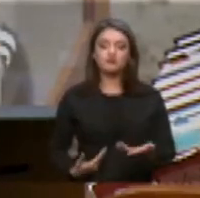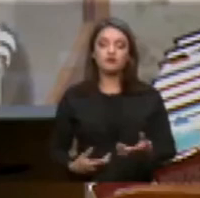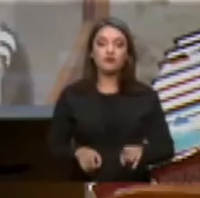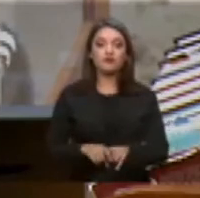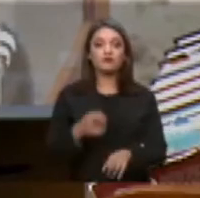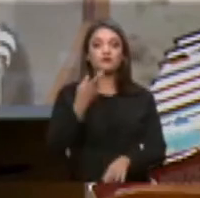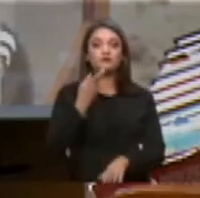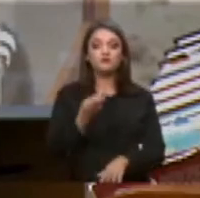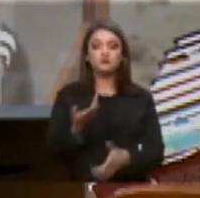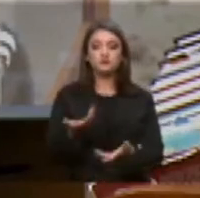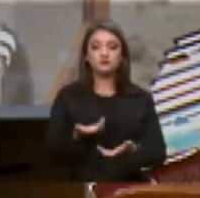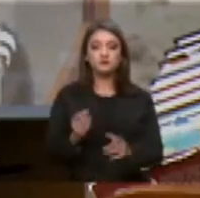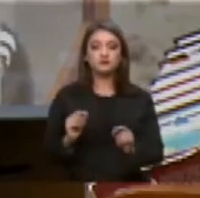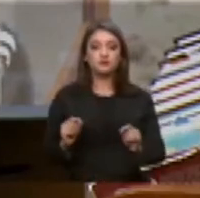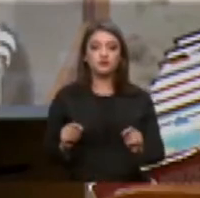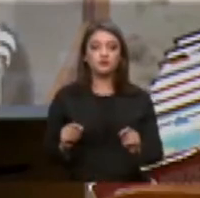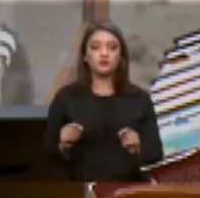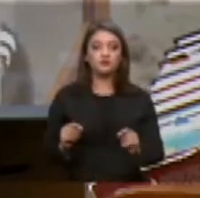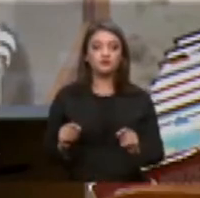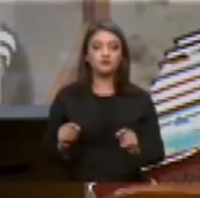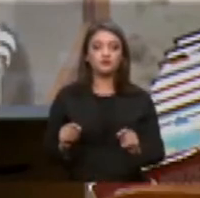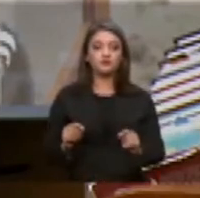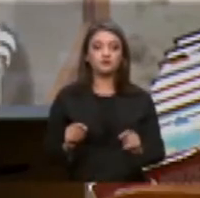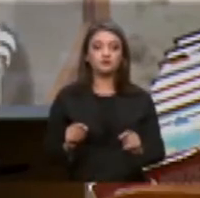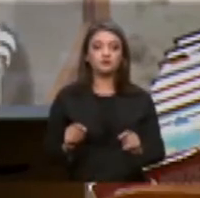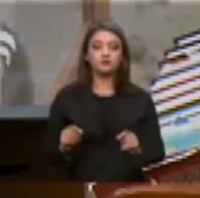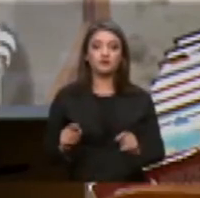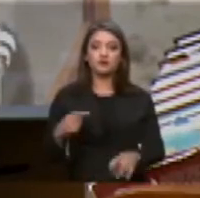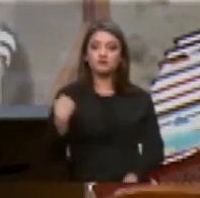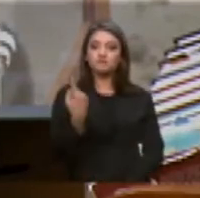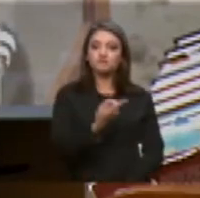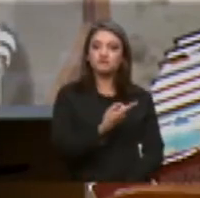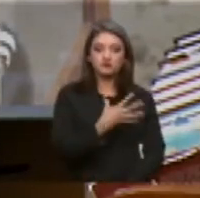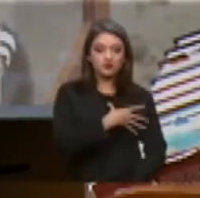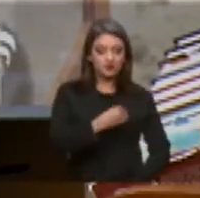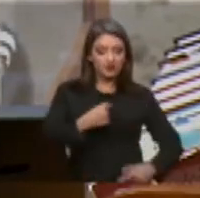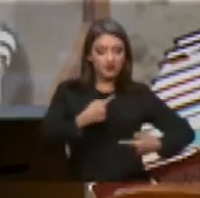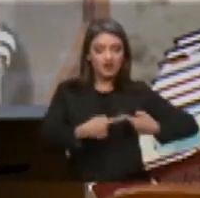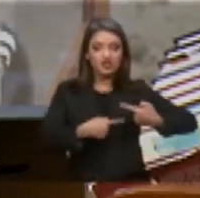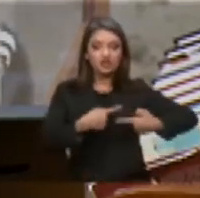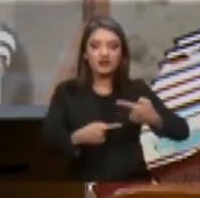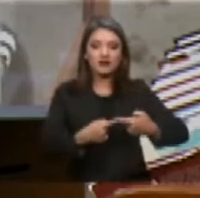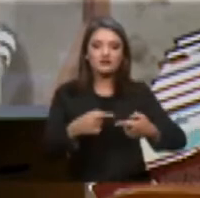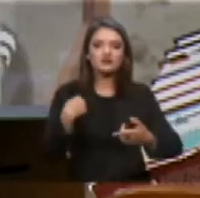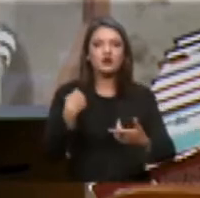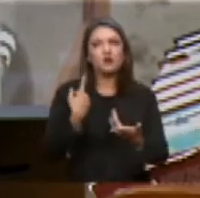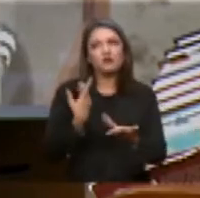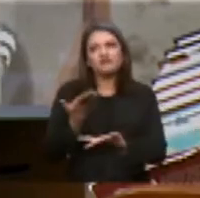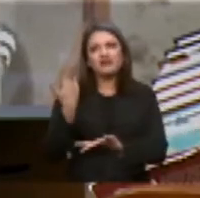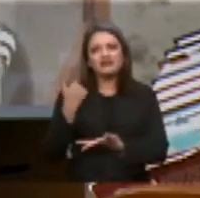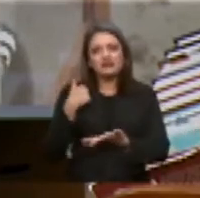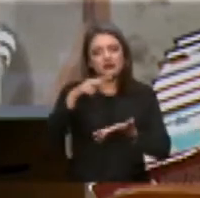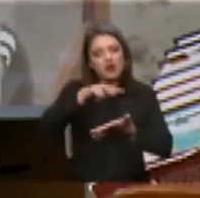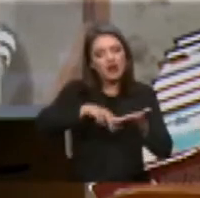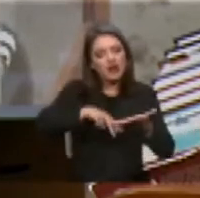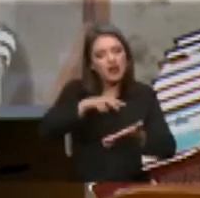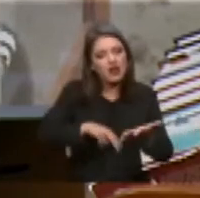ainda, senhor presidente, senhoras ministras, senhores ministros, somos de uma geração que lemos obras